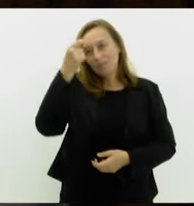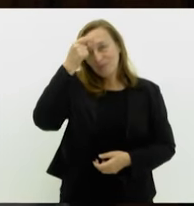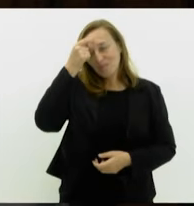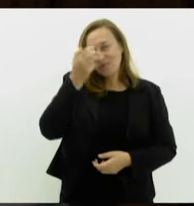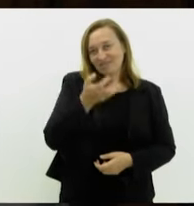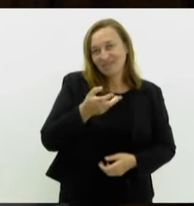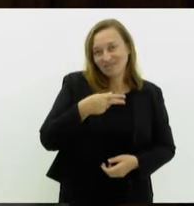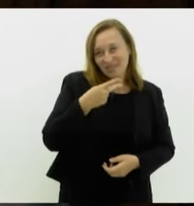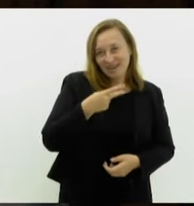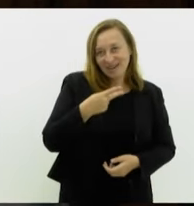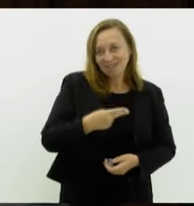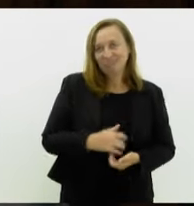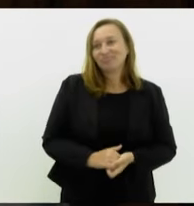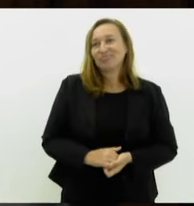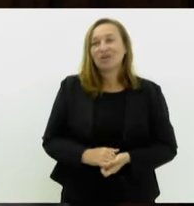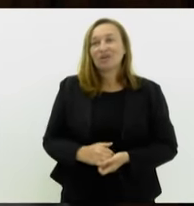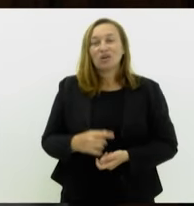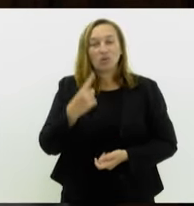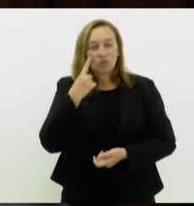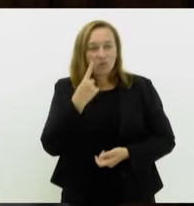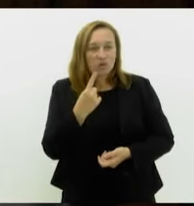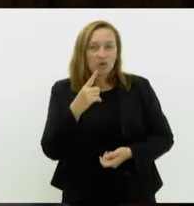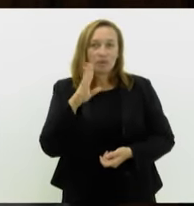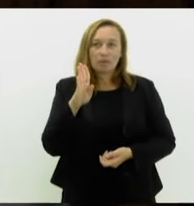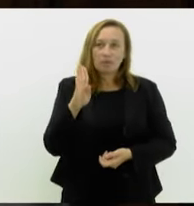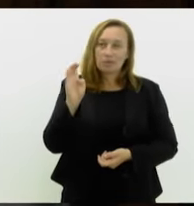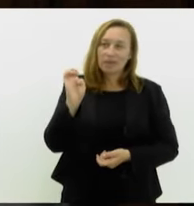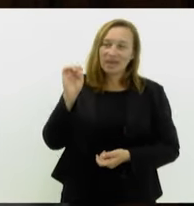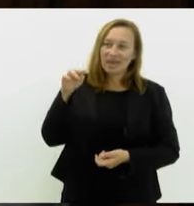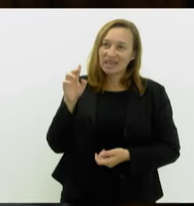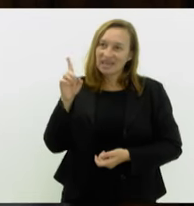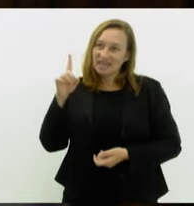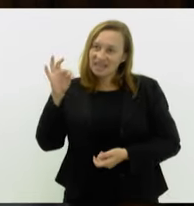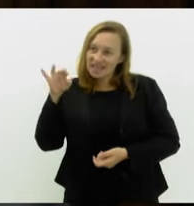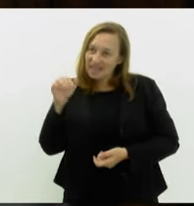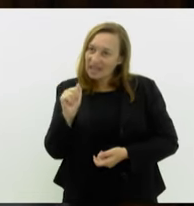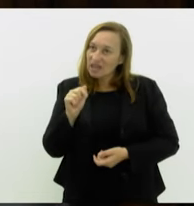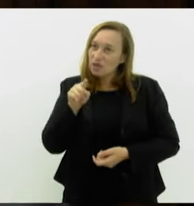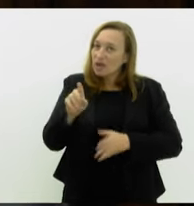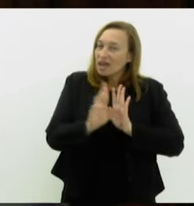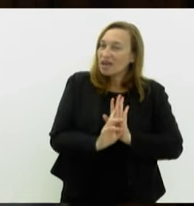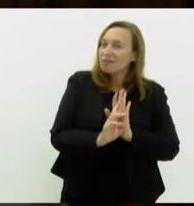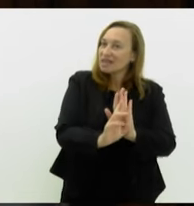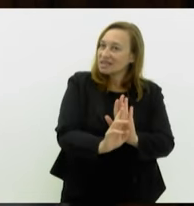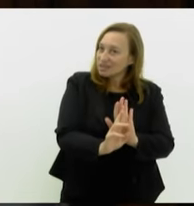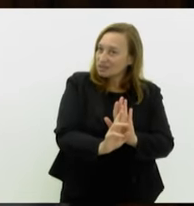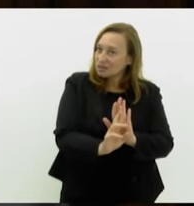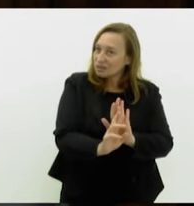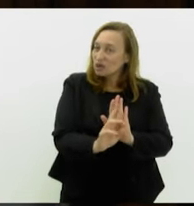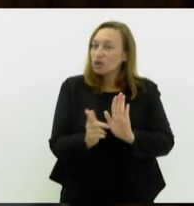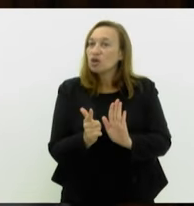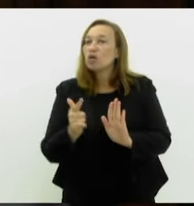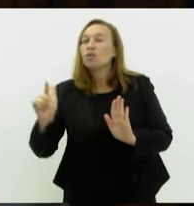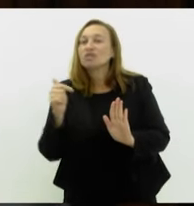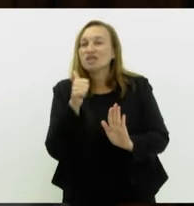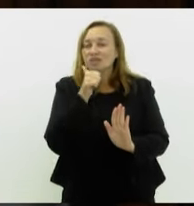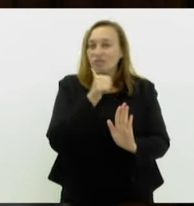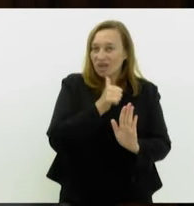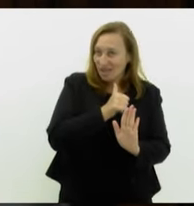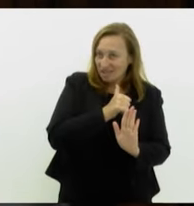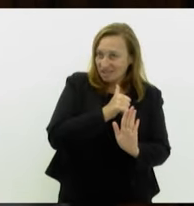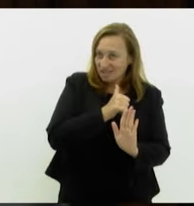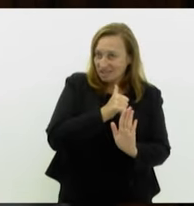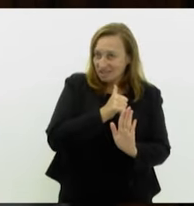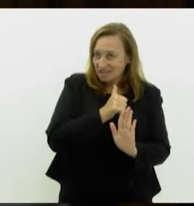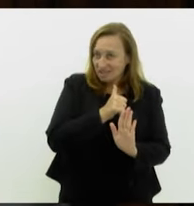quero falar porque quando eu olho para Benedita eu me lembro do que que representou Benedita e outras companheiras